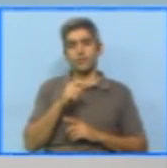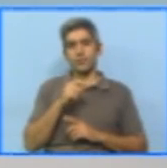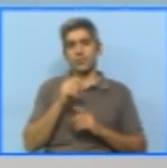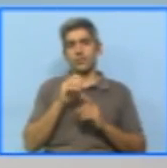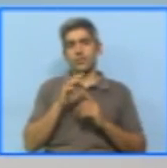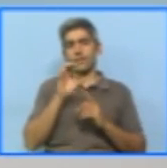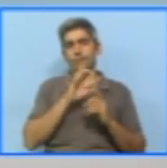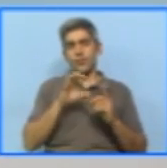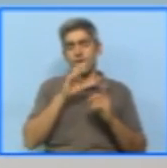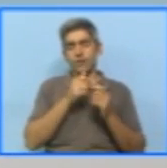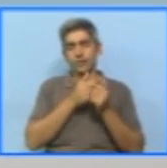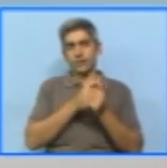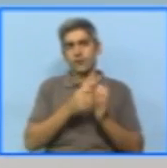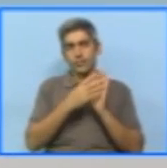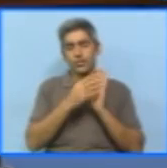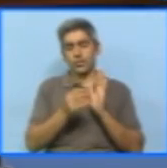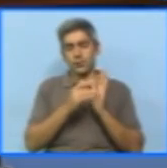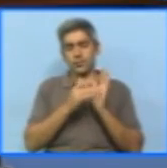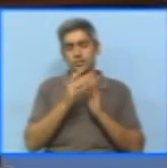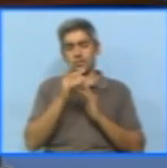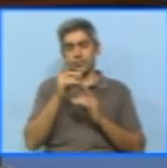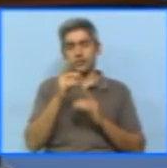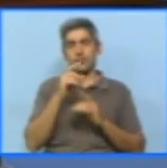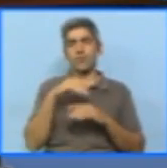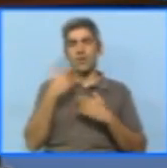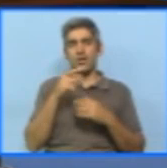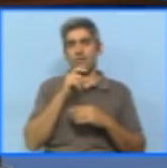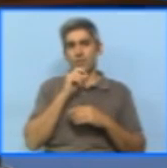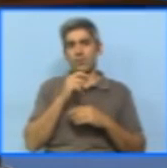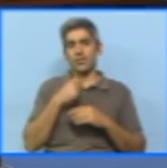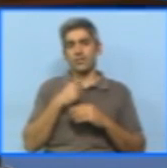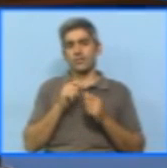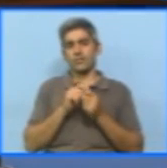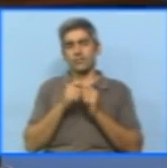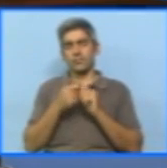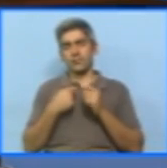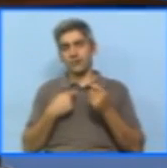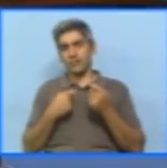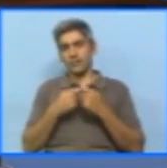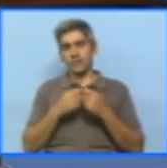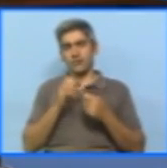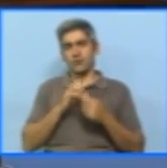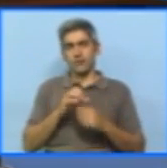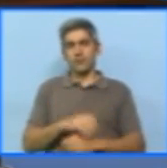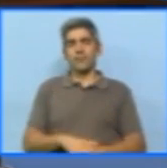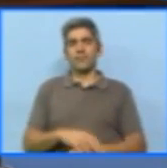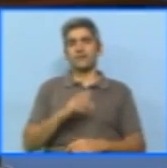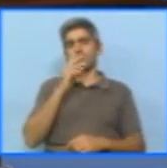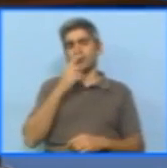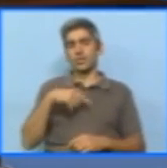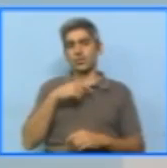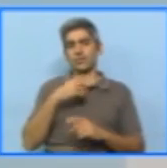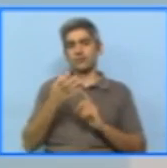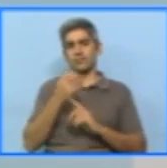Jesus é a forma, é o modelo que, digamos assim, através do qual eu vou ser moldado, vou ser configurado. E se nós realmente